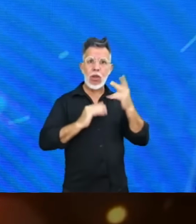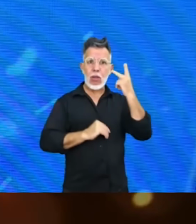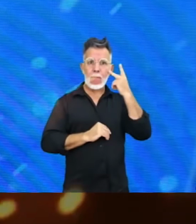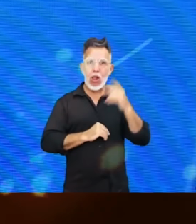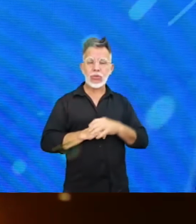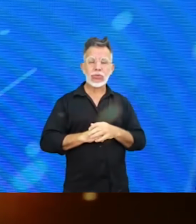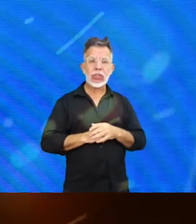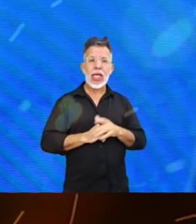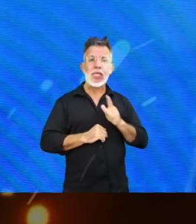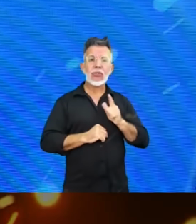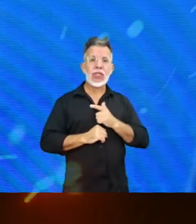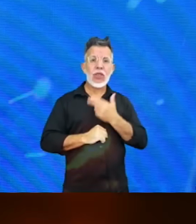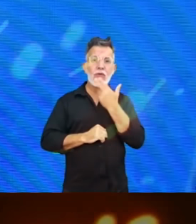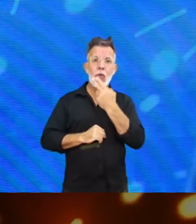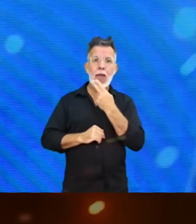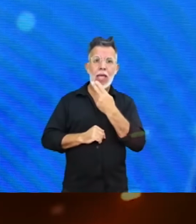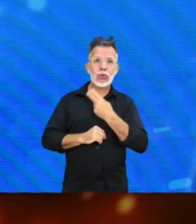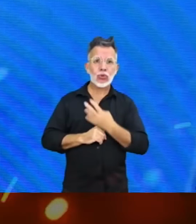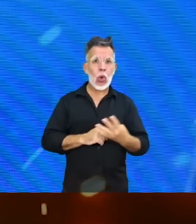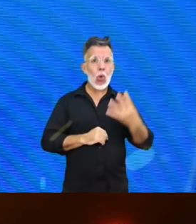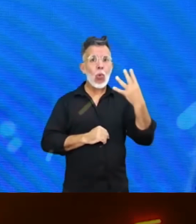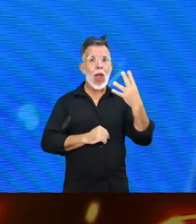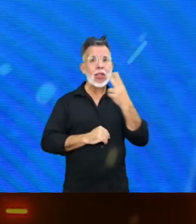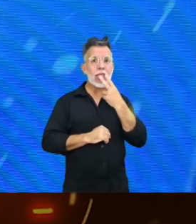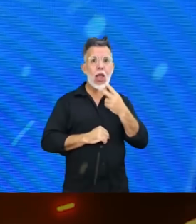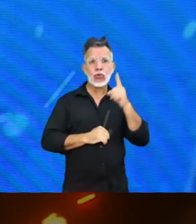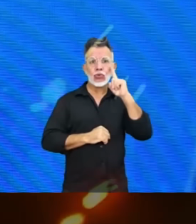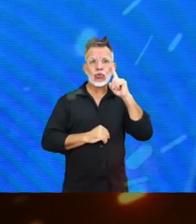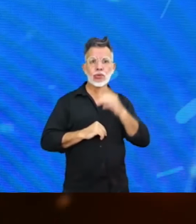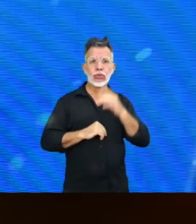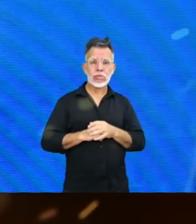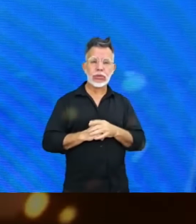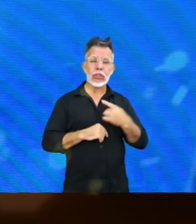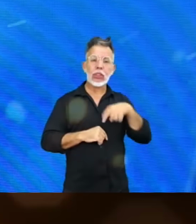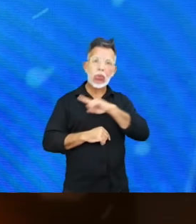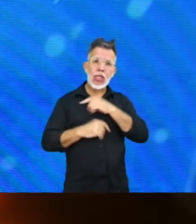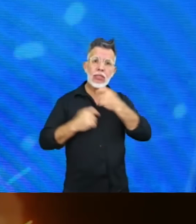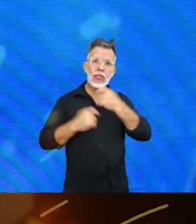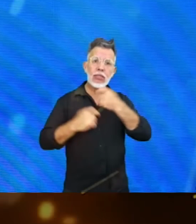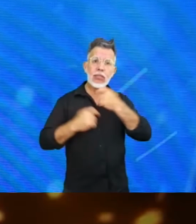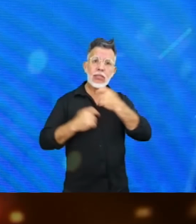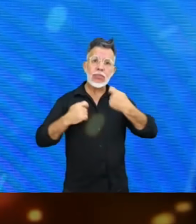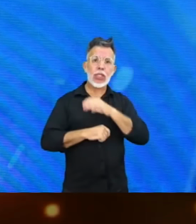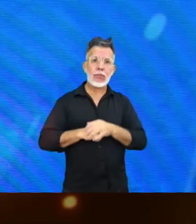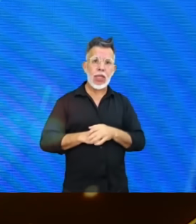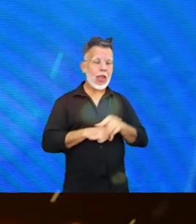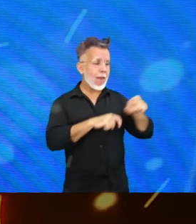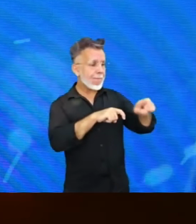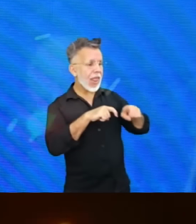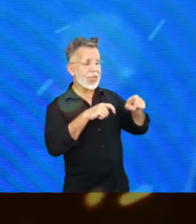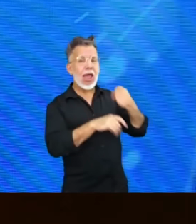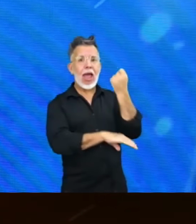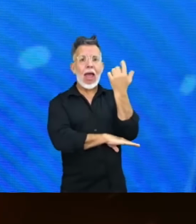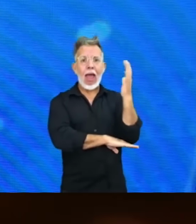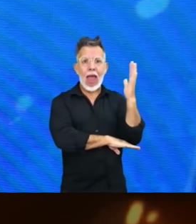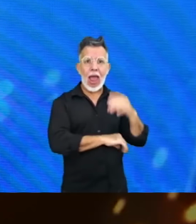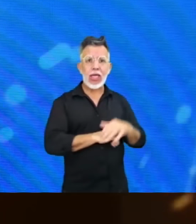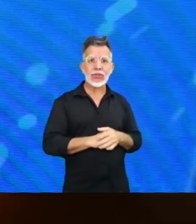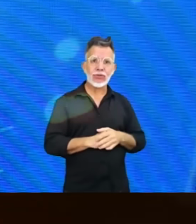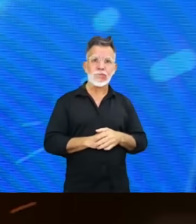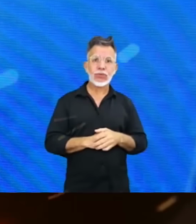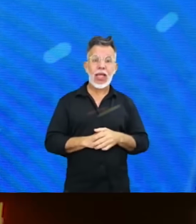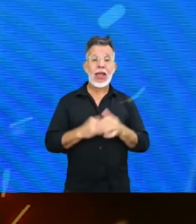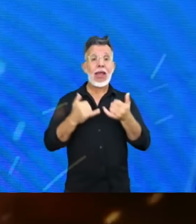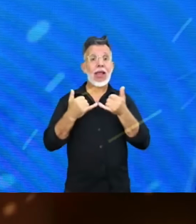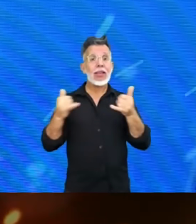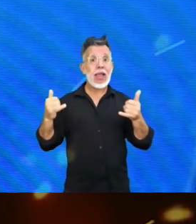nós precisamos urgentemente de plantar árvores nessa cidade eletrificar a frota de ônibus eletrificar a frota de carros através